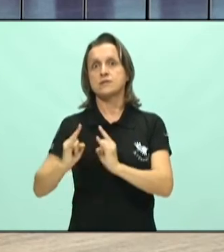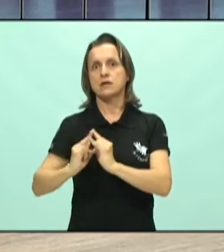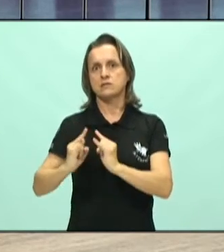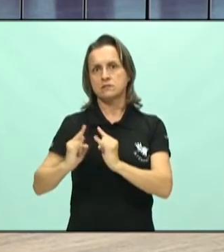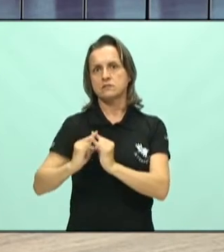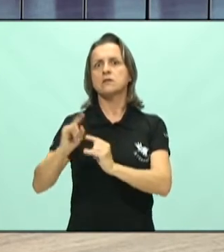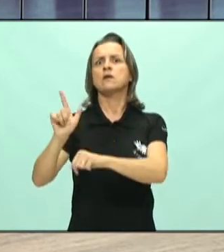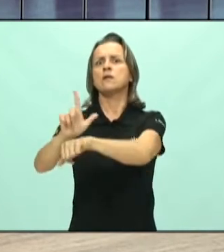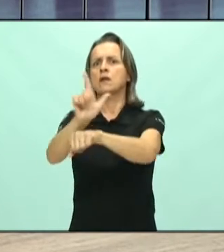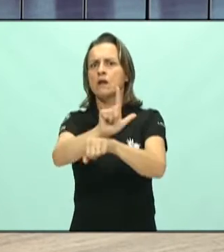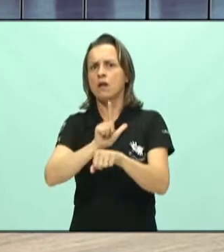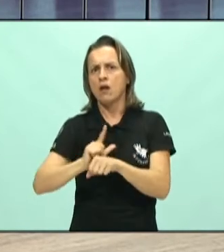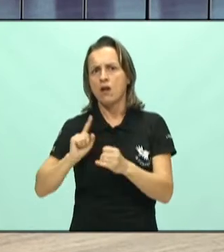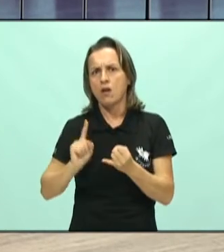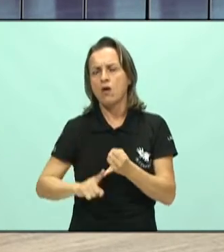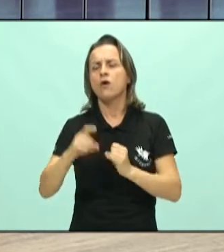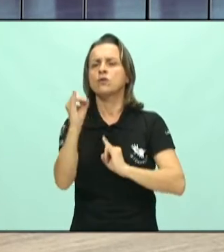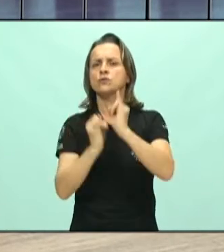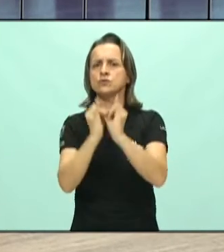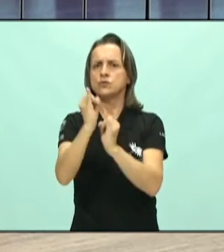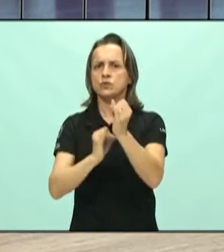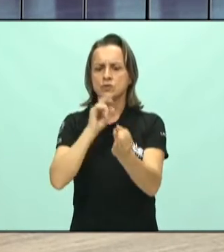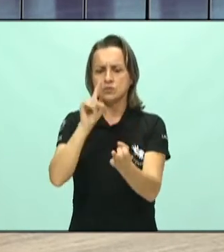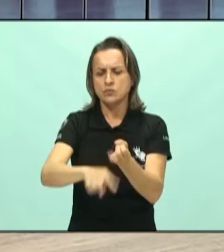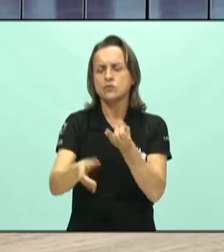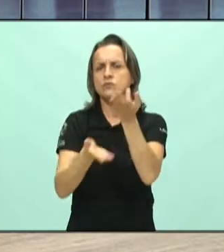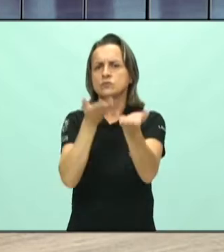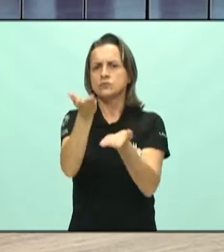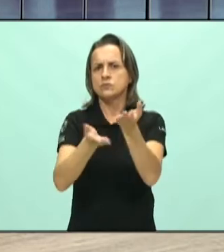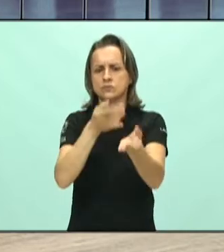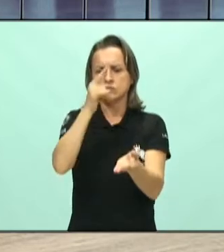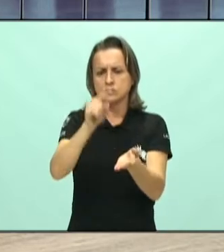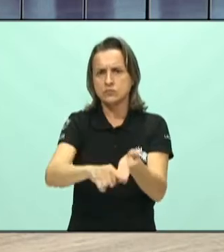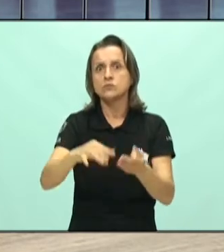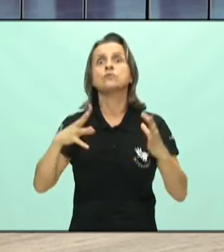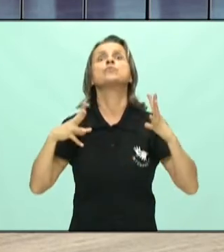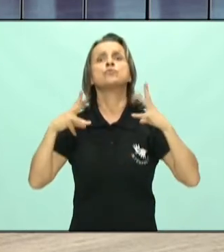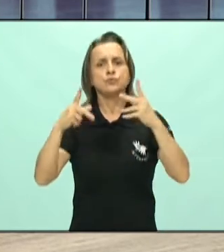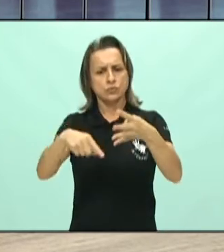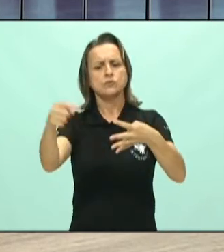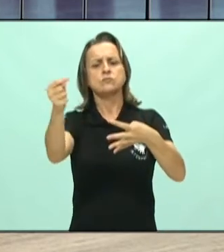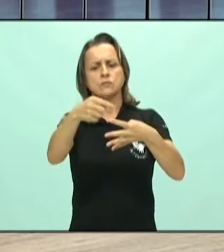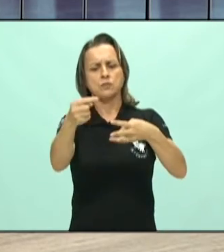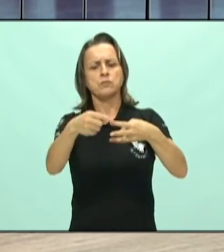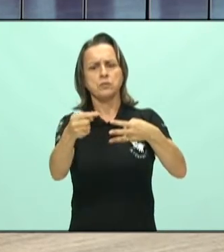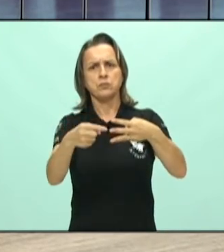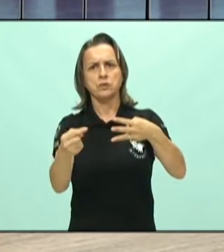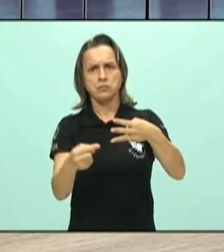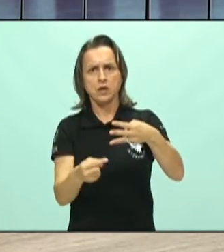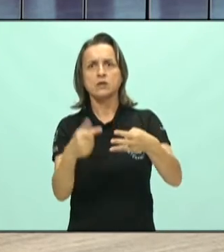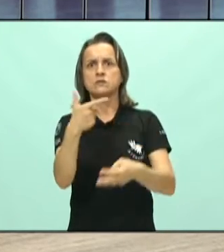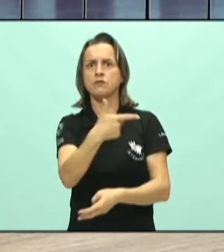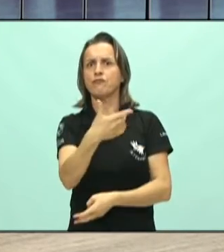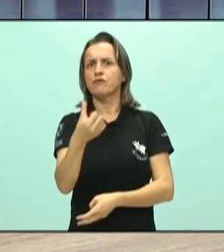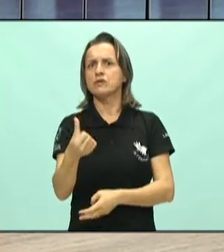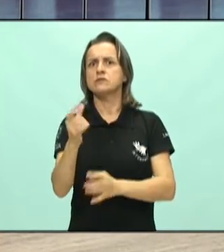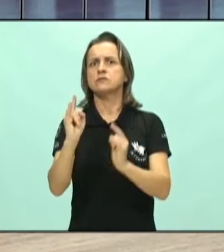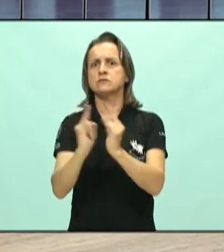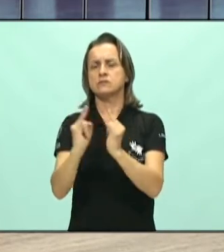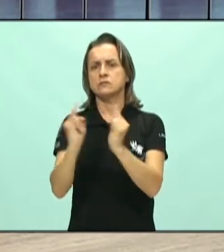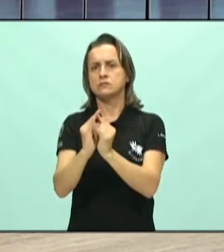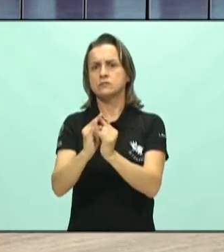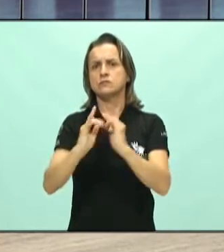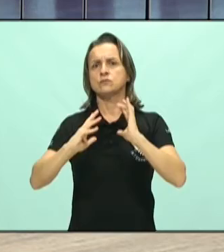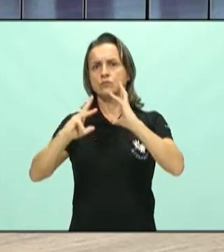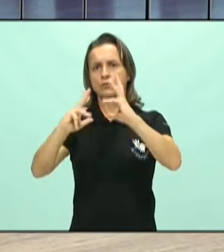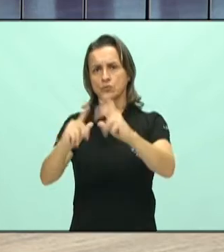da indústria e do serviço, tá? Abrange todas essas categorias, são 26 entidades. Nós